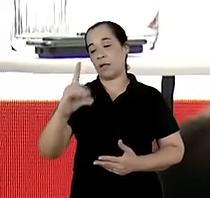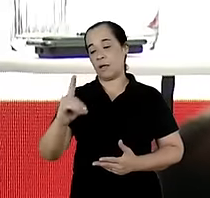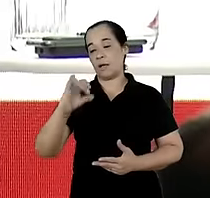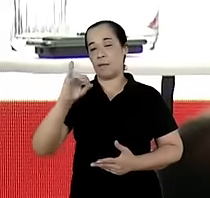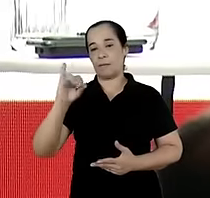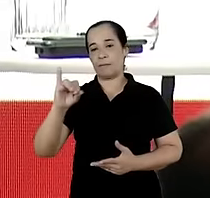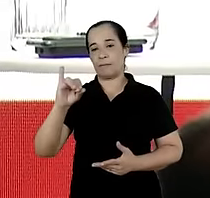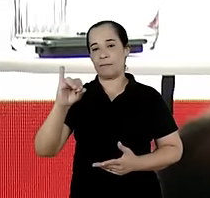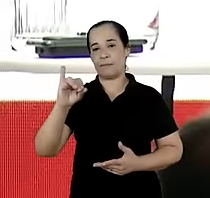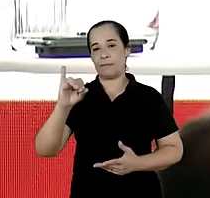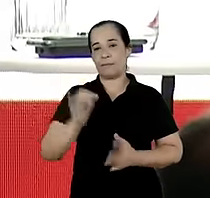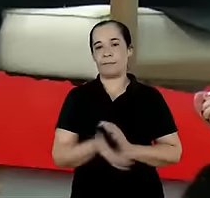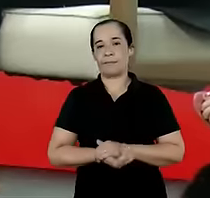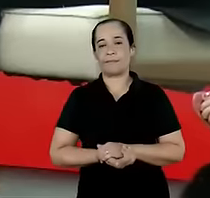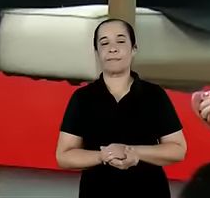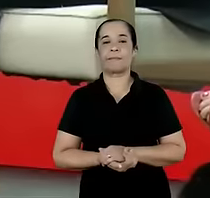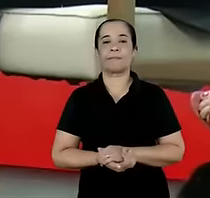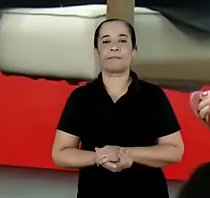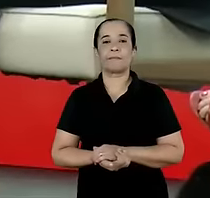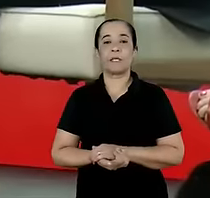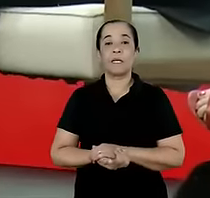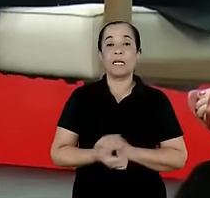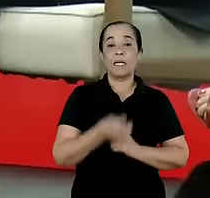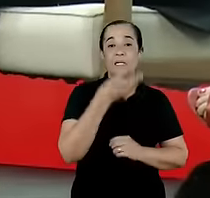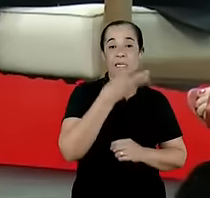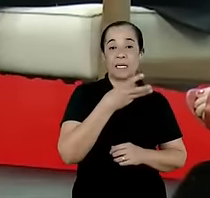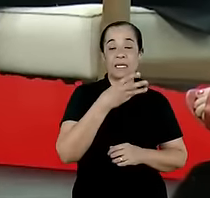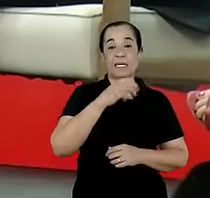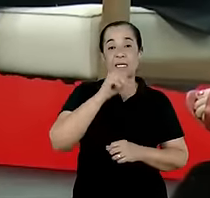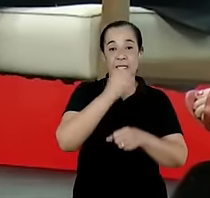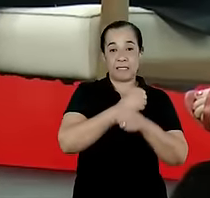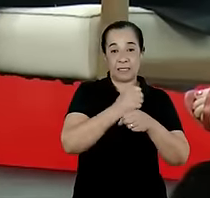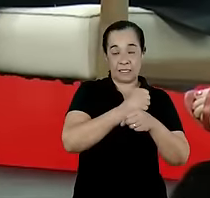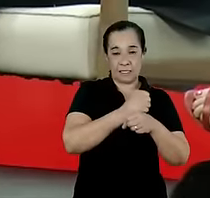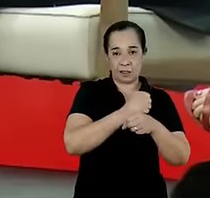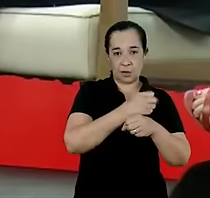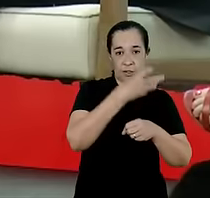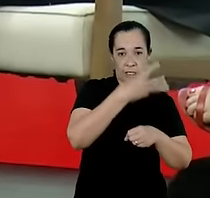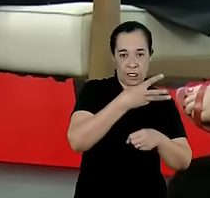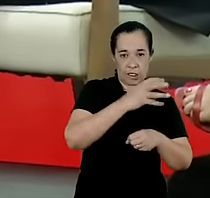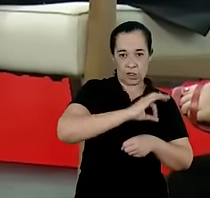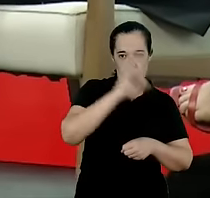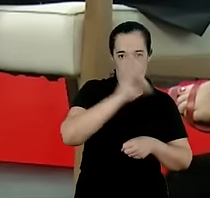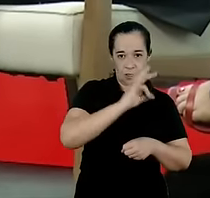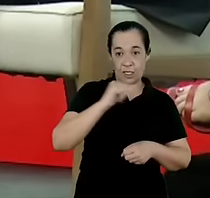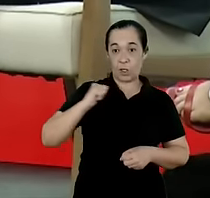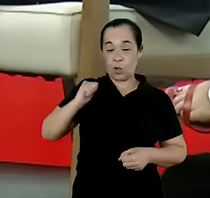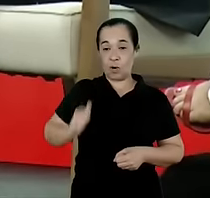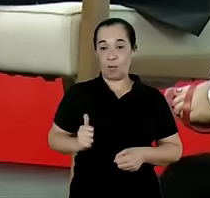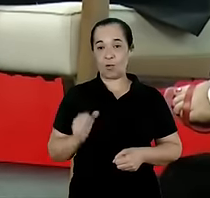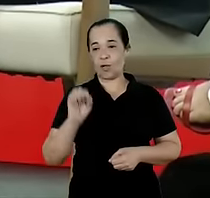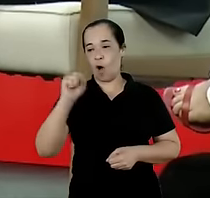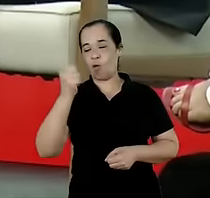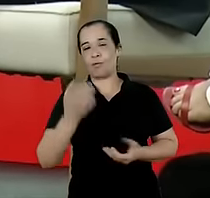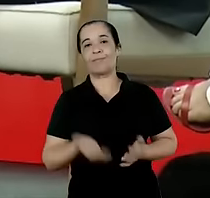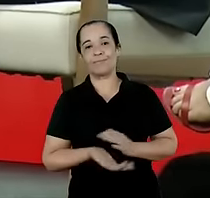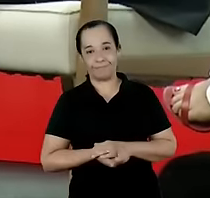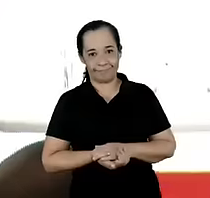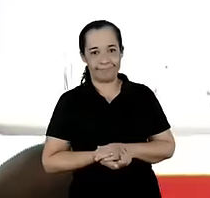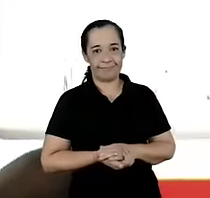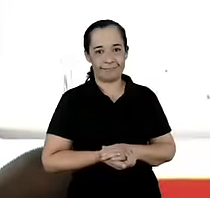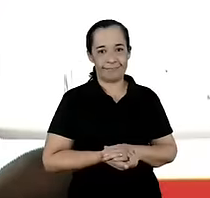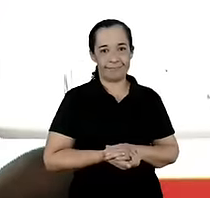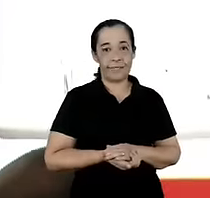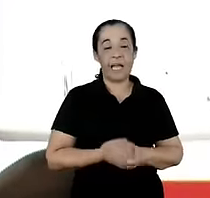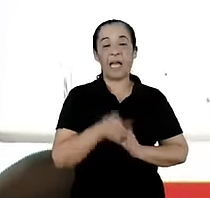botando em perspectiva os últimos 3 anos CDI 30% da bolsa 8 por isso essa esse desânimo entrando no ponto aqui que a que a Cris comentou